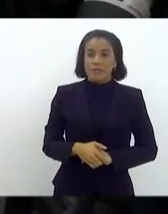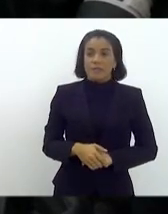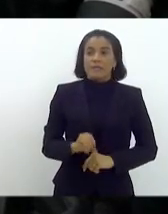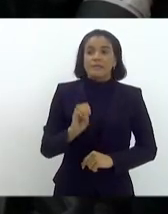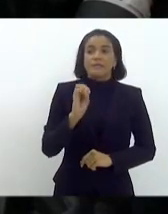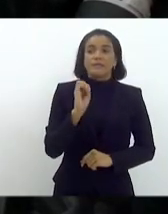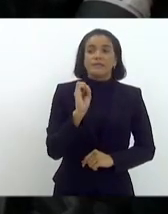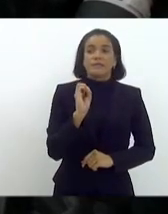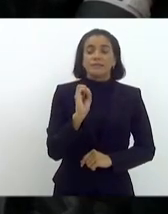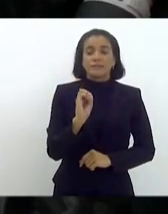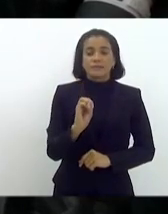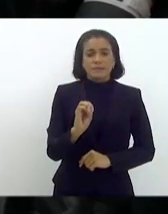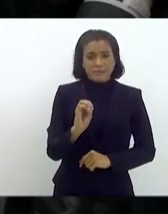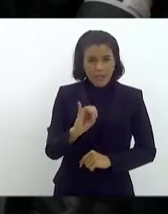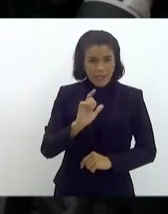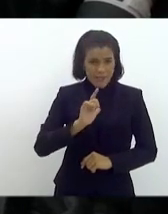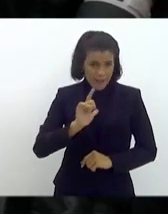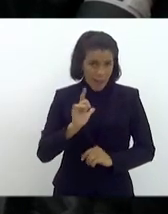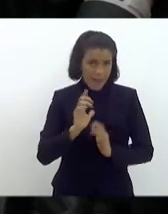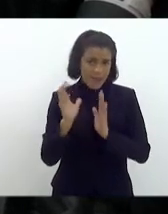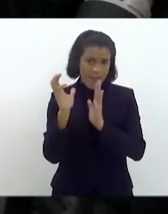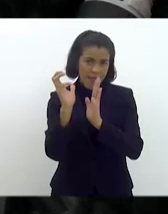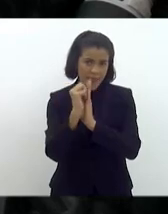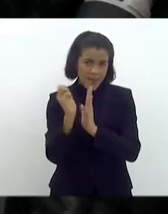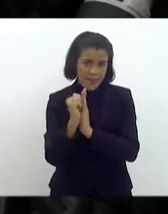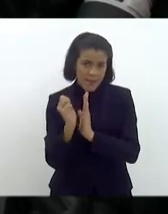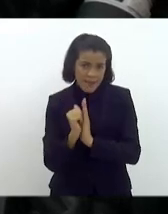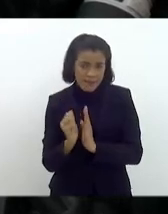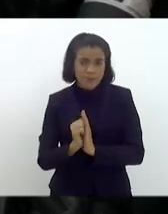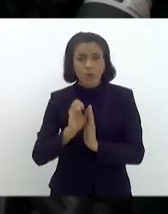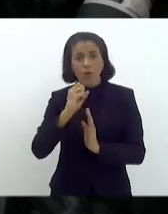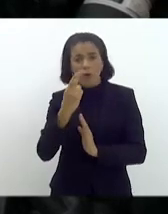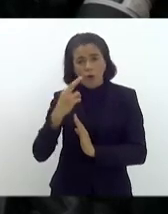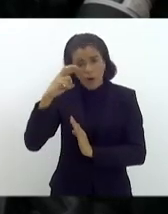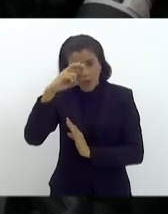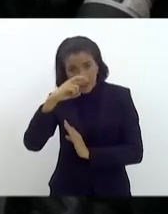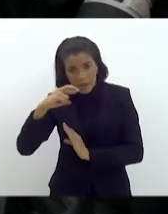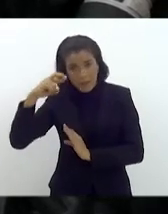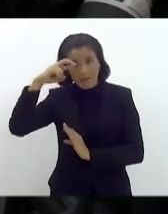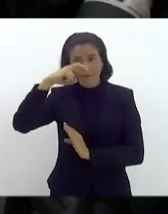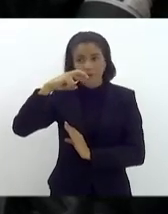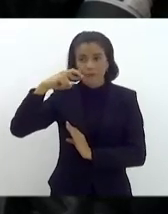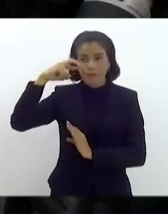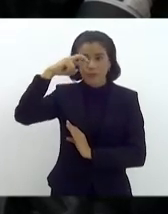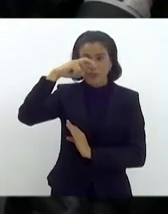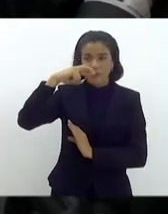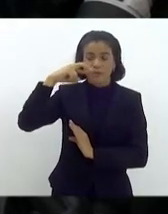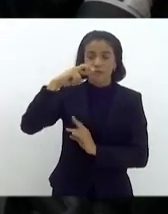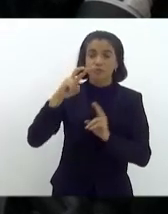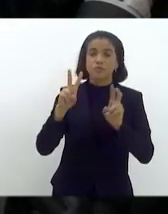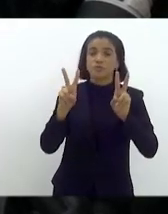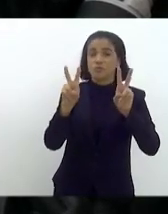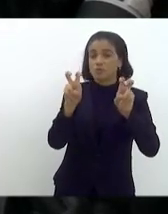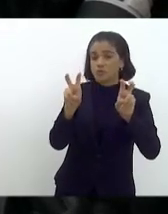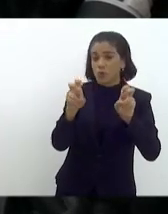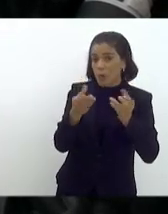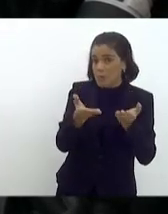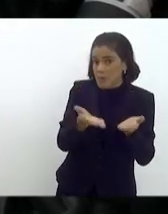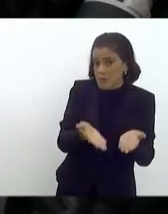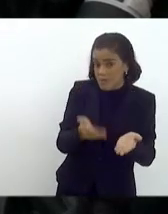se já há registros e alguma investigação sobre esse tema